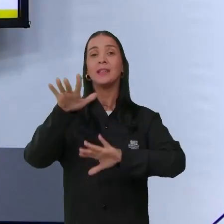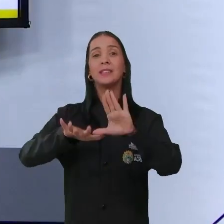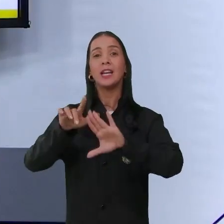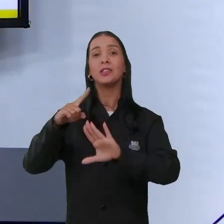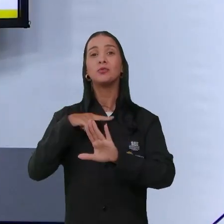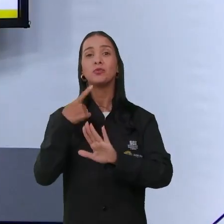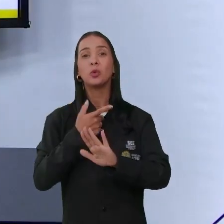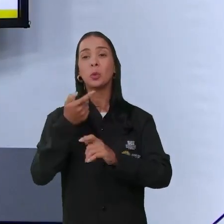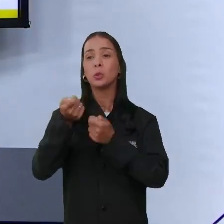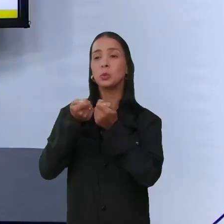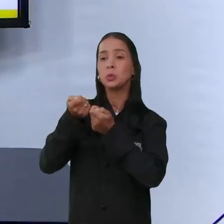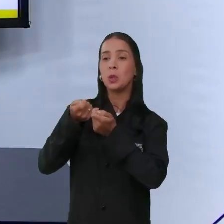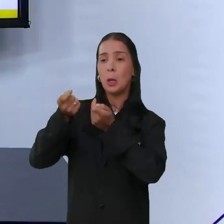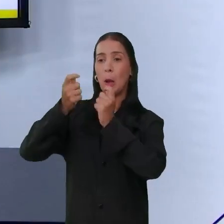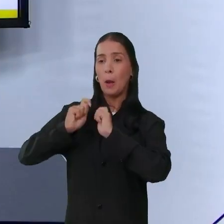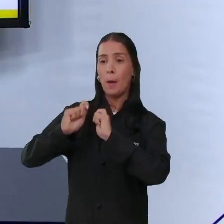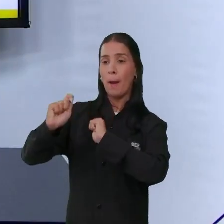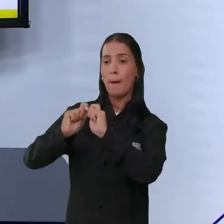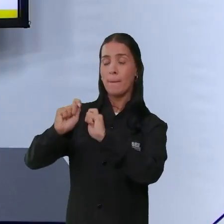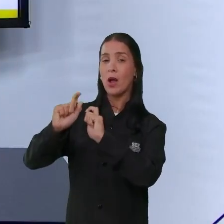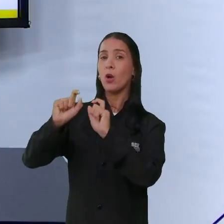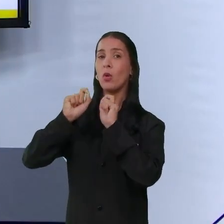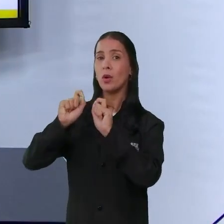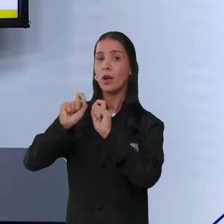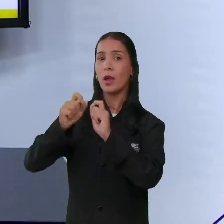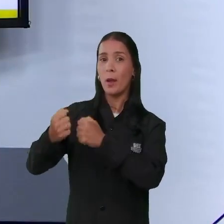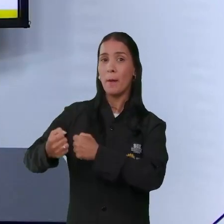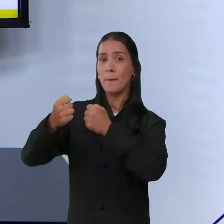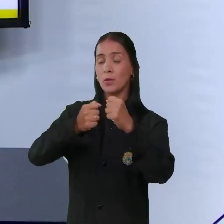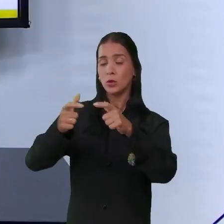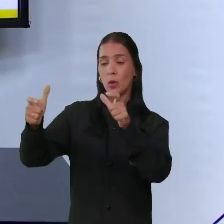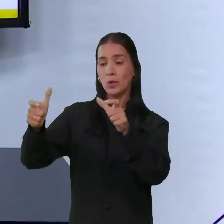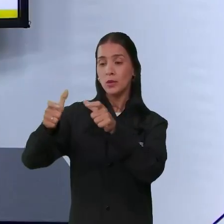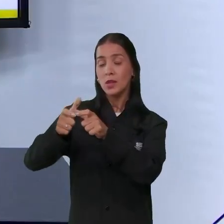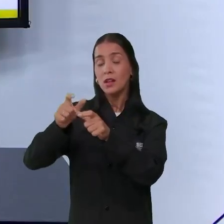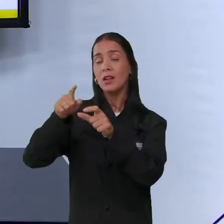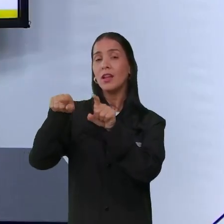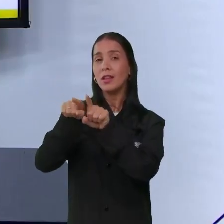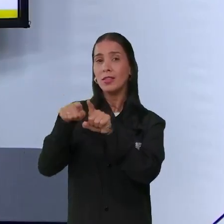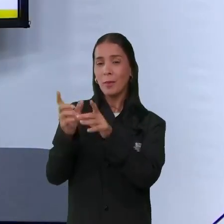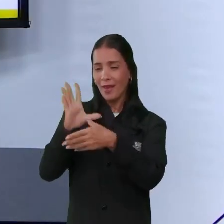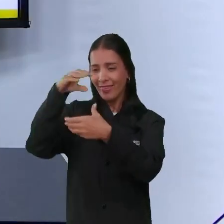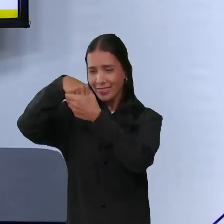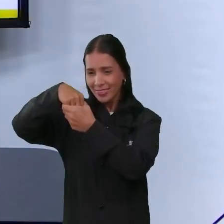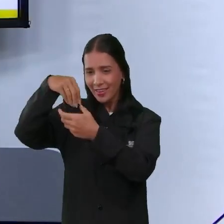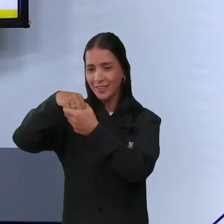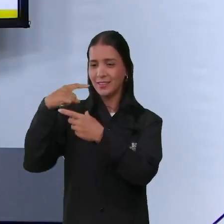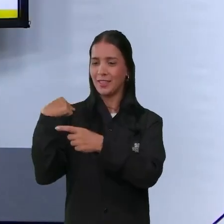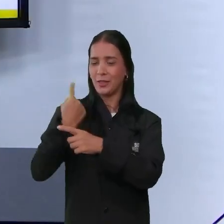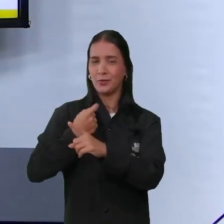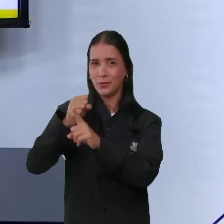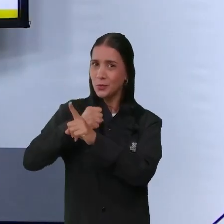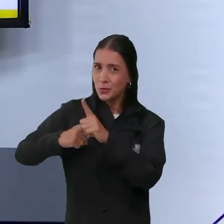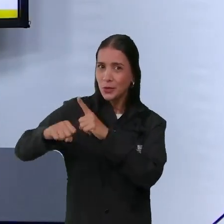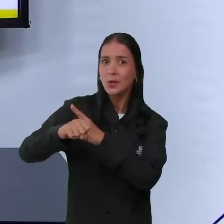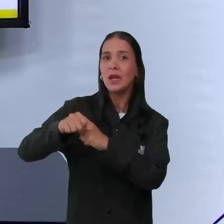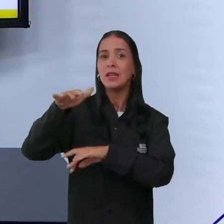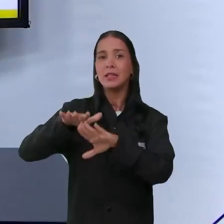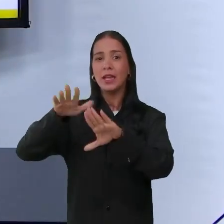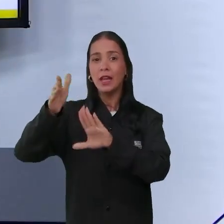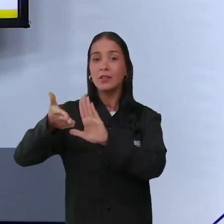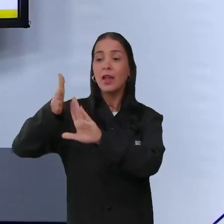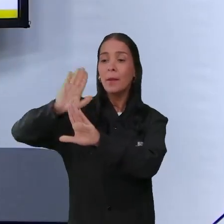sendo controlado por poderes menores, mais sutis, que estão aí muitas vezes até de